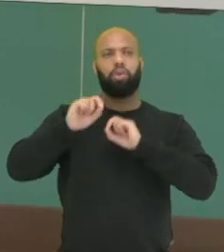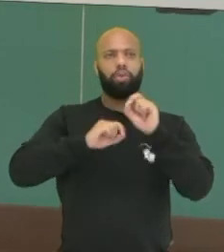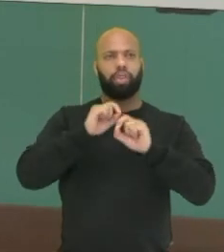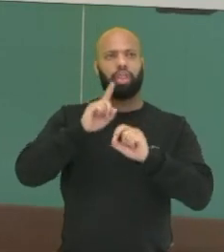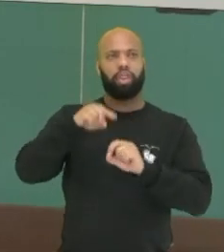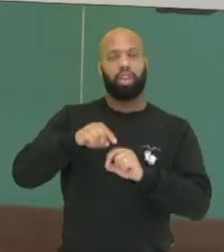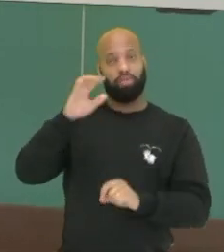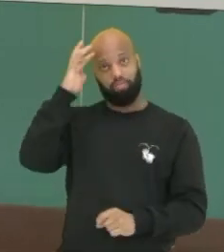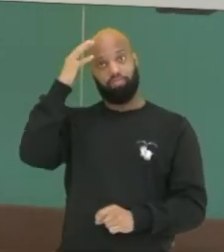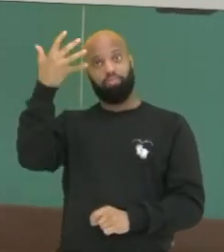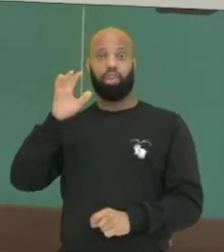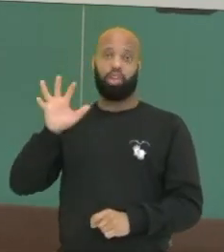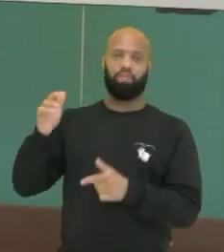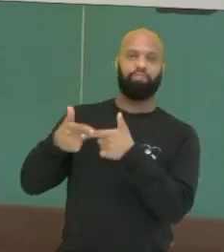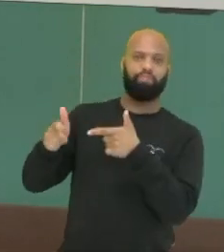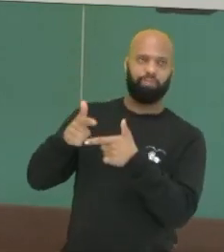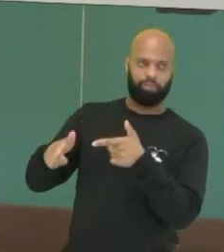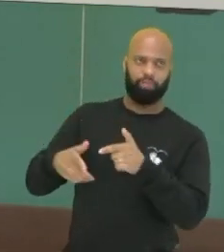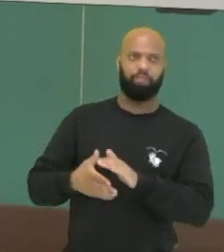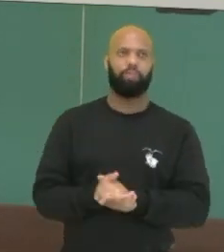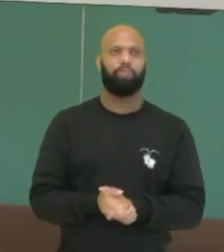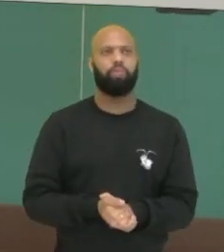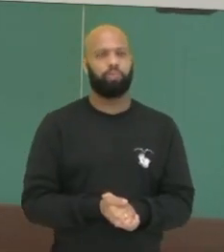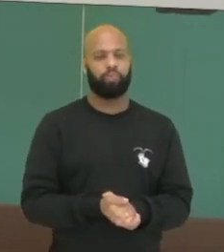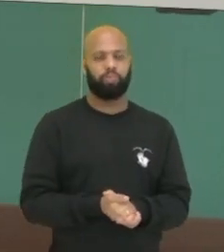possível solução aqui indicada também.